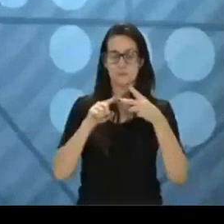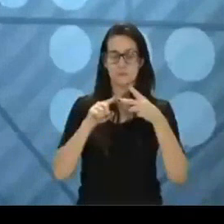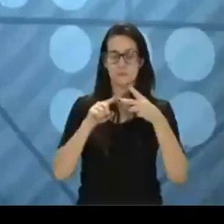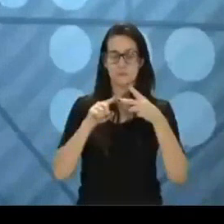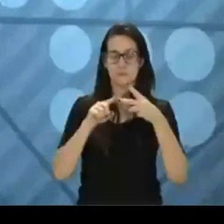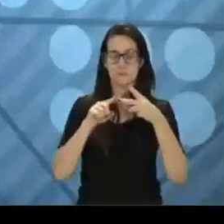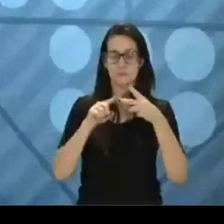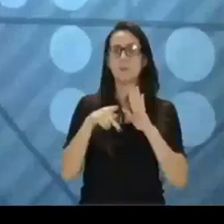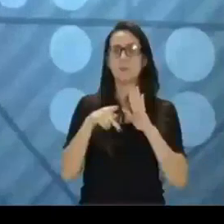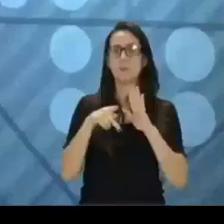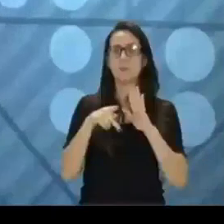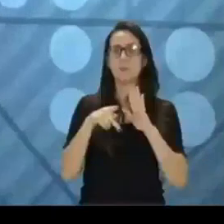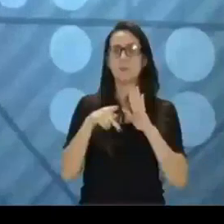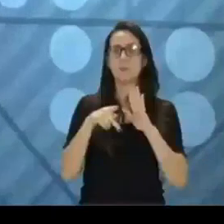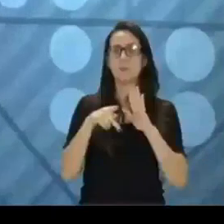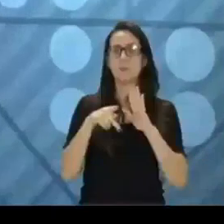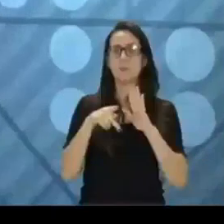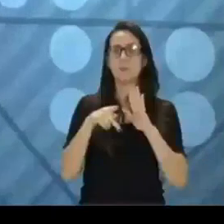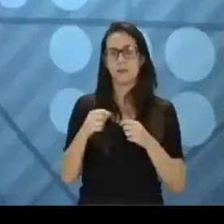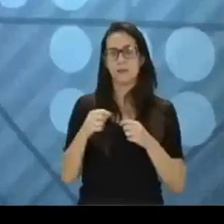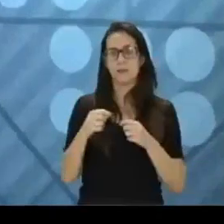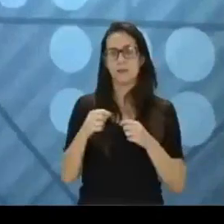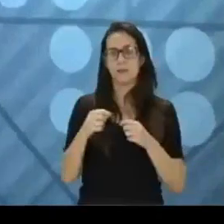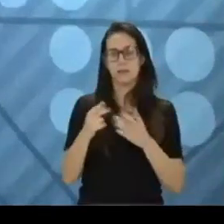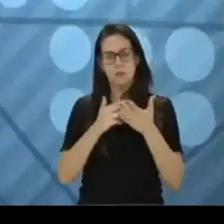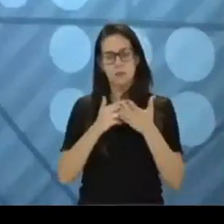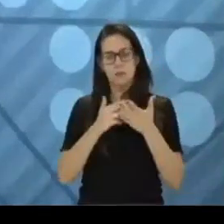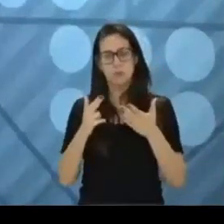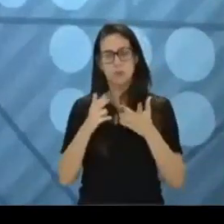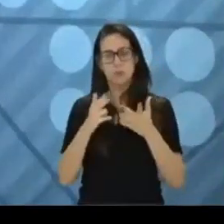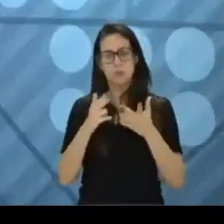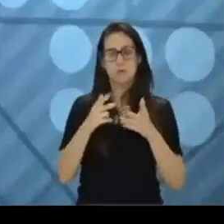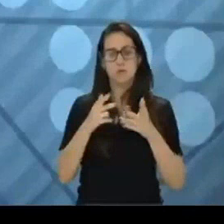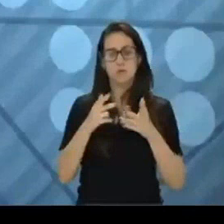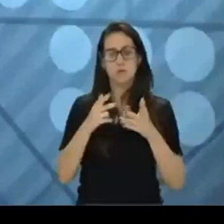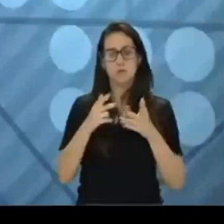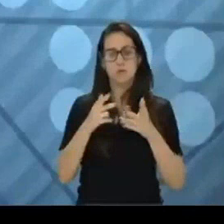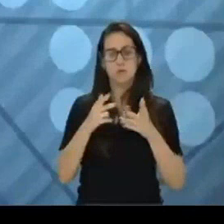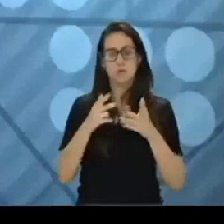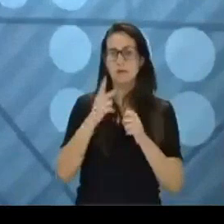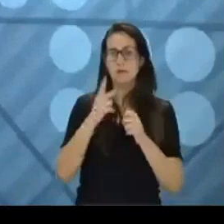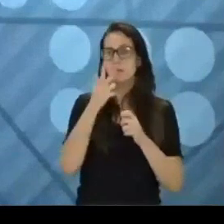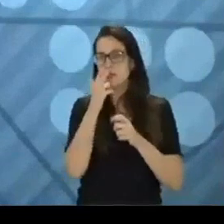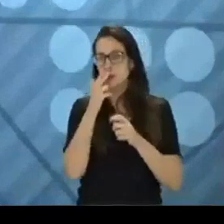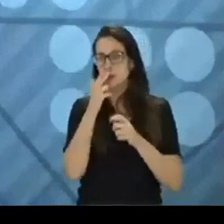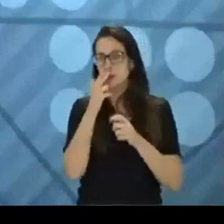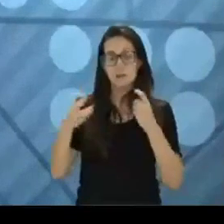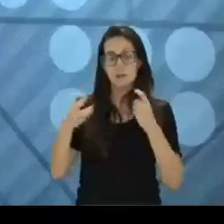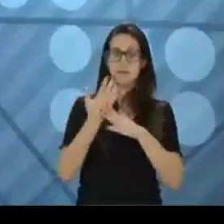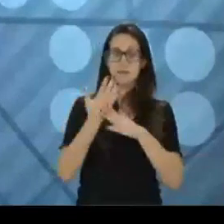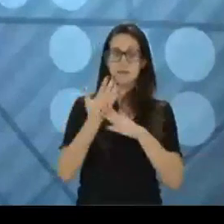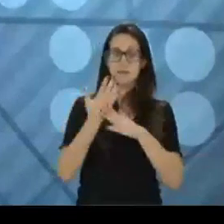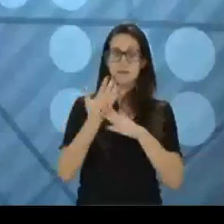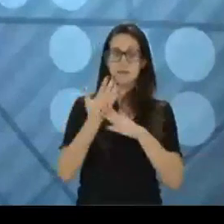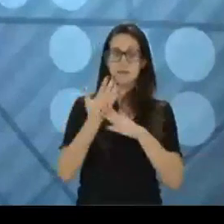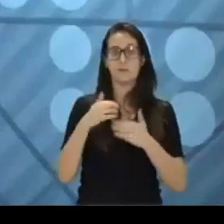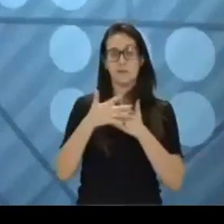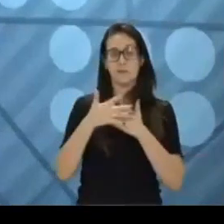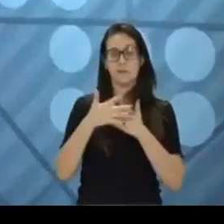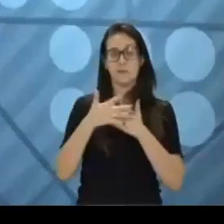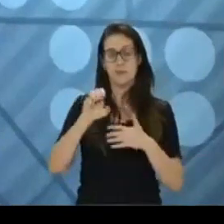de animal, essas células que possuem formatos e funções semelhantes, elas vão definir alguns tecidos. Então, nós vimos ali a formação de